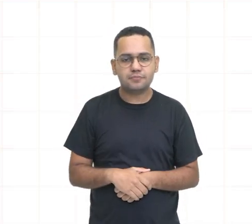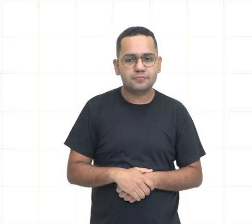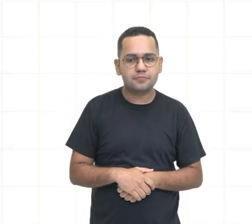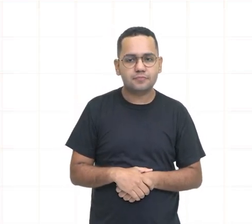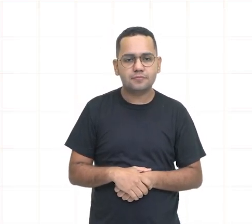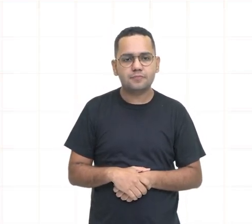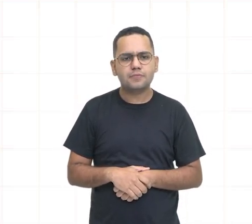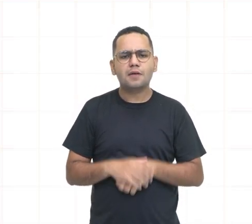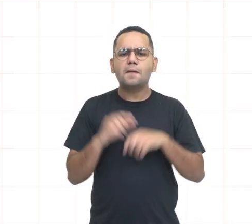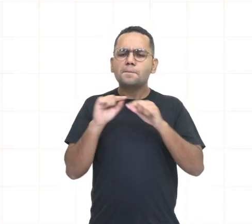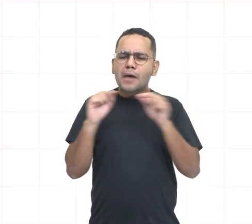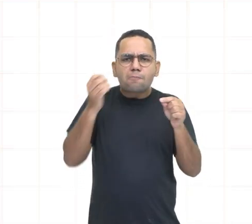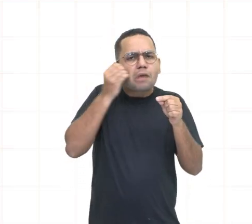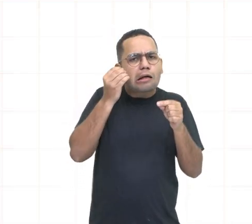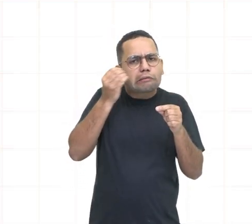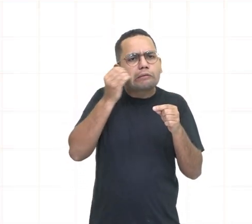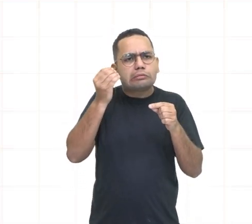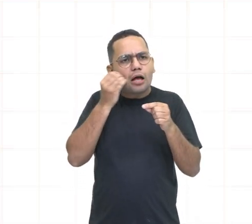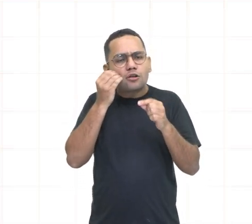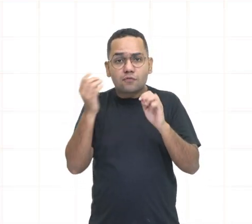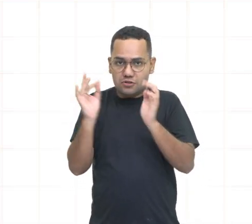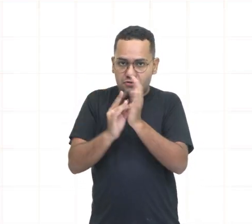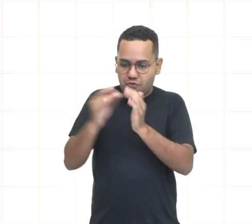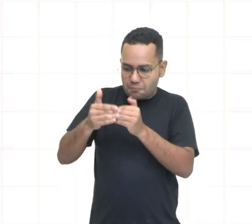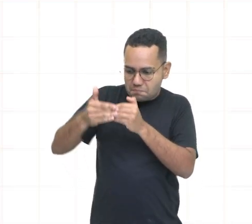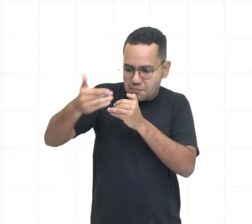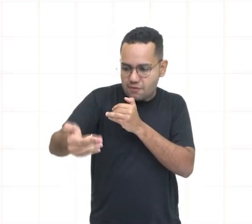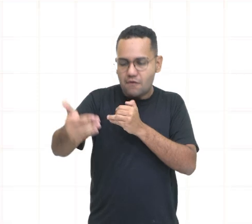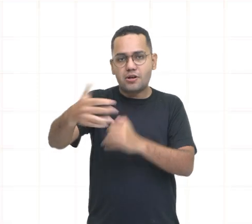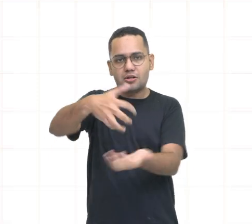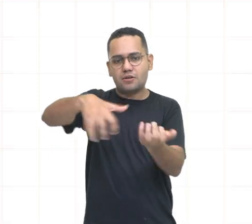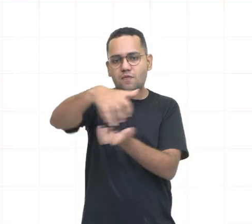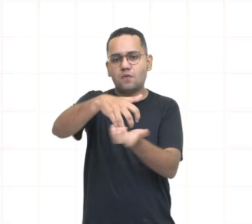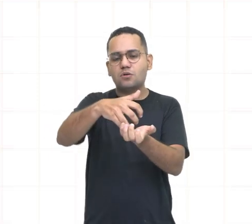seria um ensaio para a Grande Revolução de